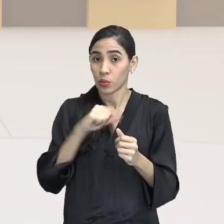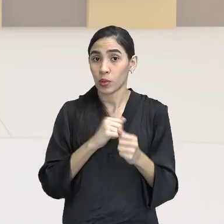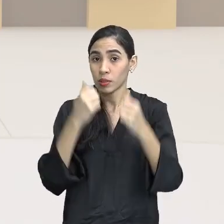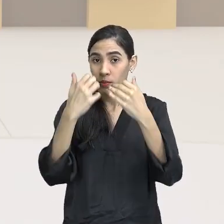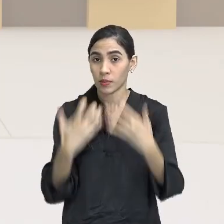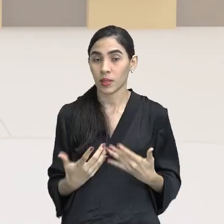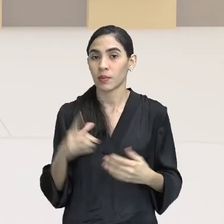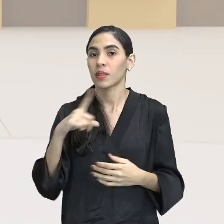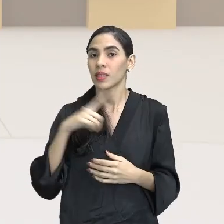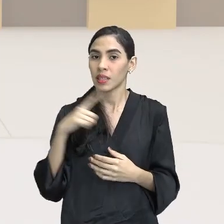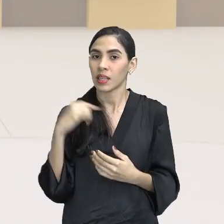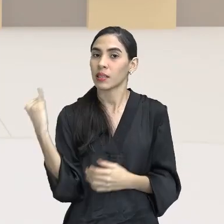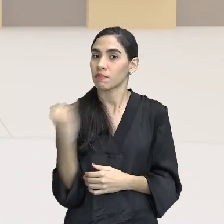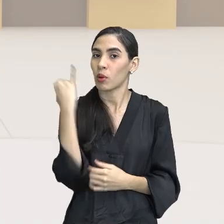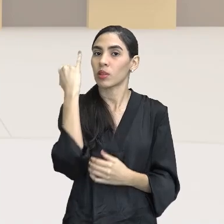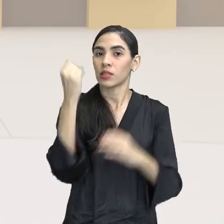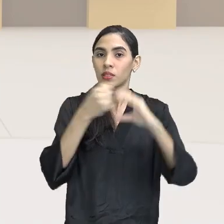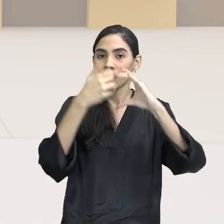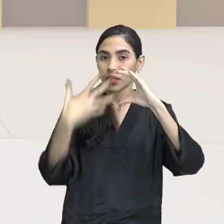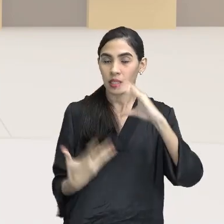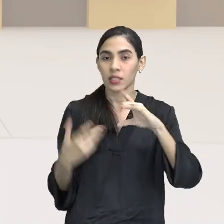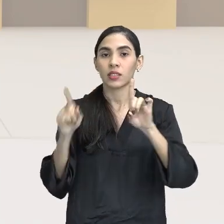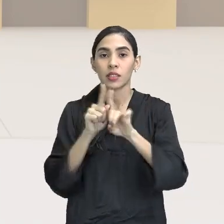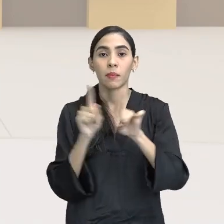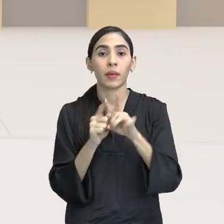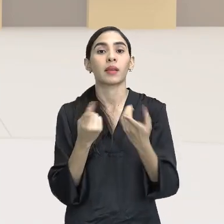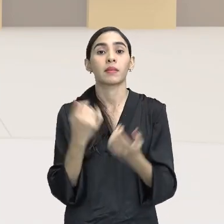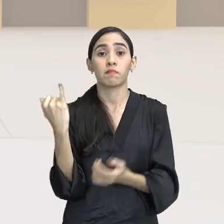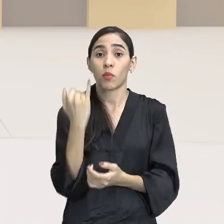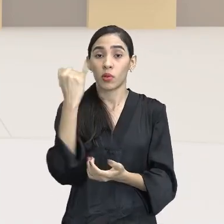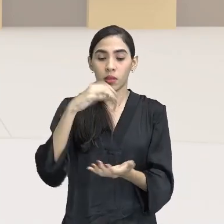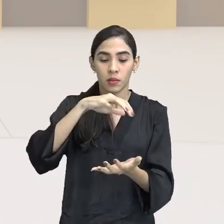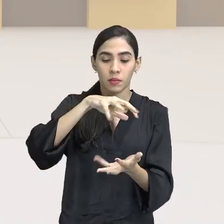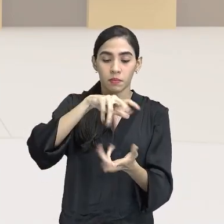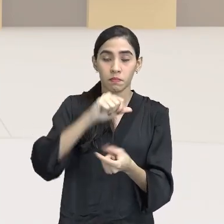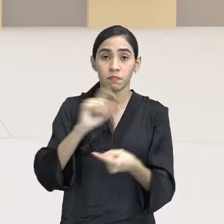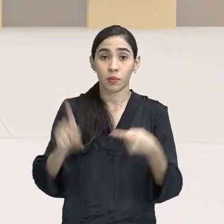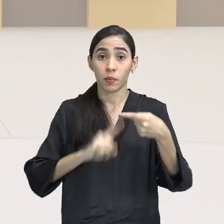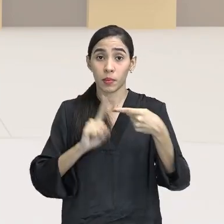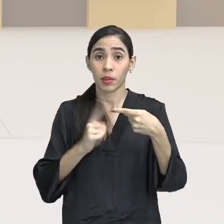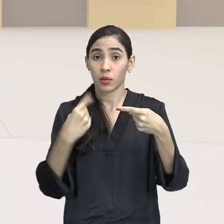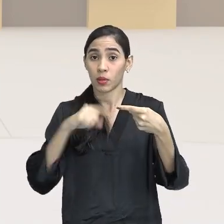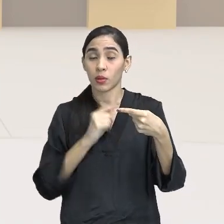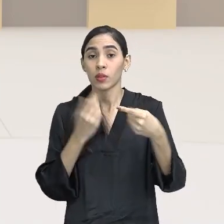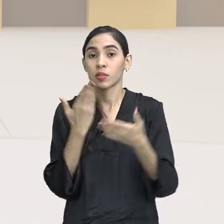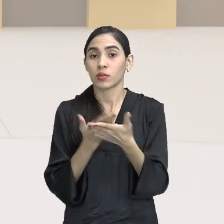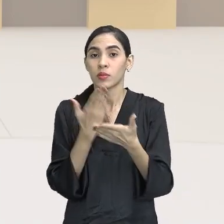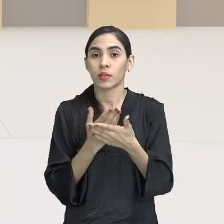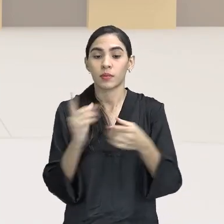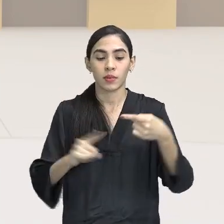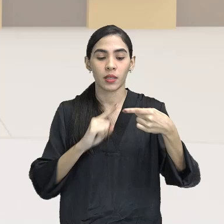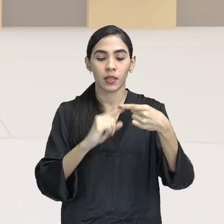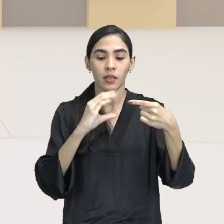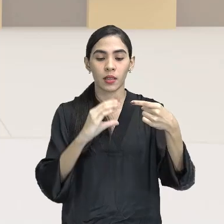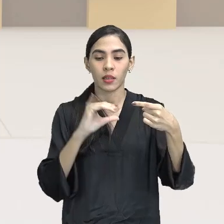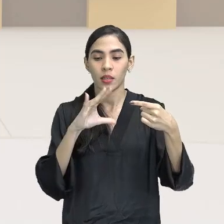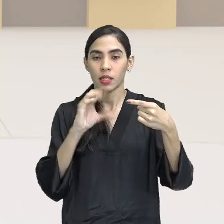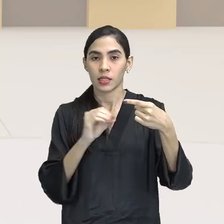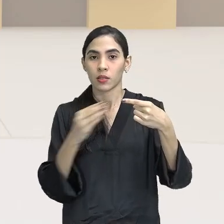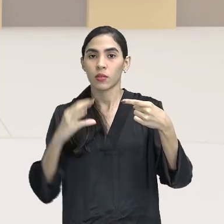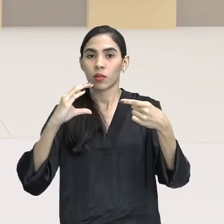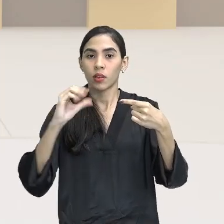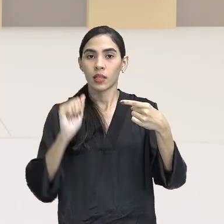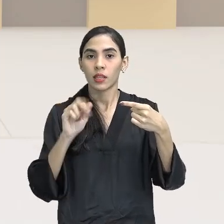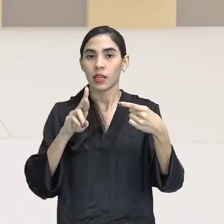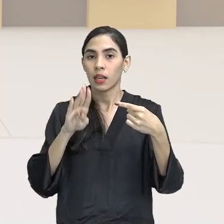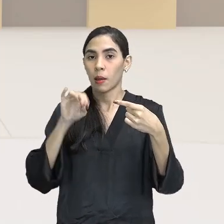falamos, têm uma dinâmica e a sua importância para o planeta Terra. O primeiro que a gente vai observar é o ciclo do carbono. Mas olha só que interessante,